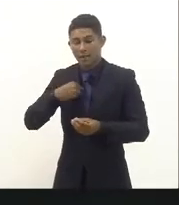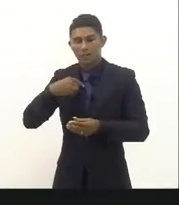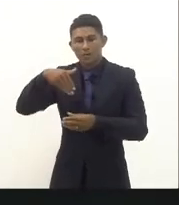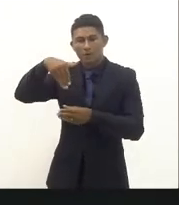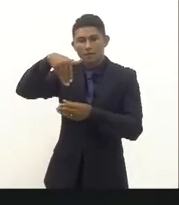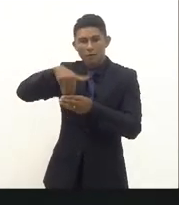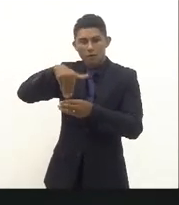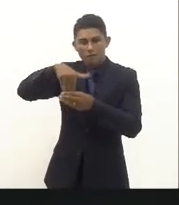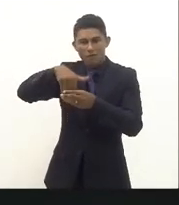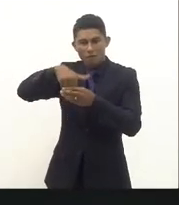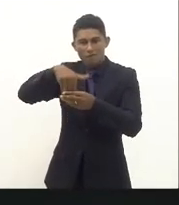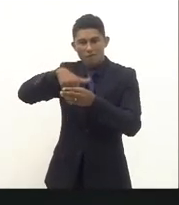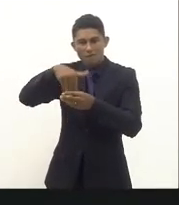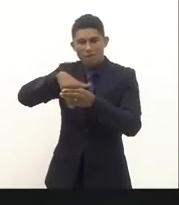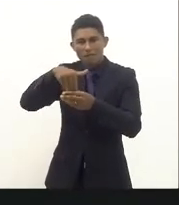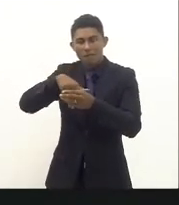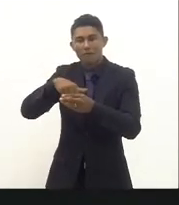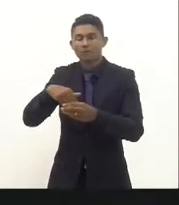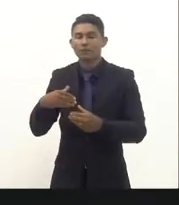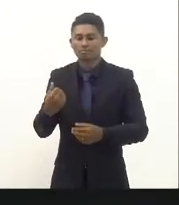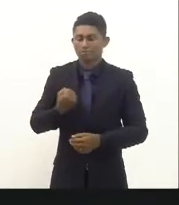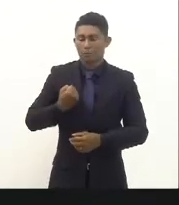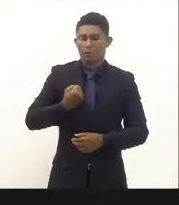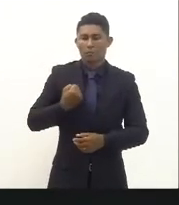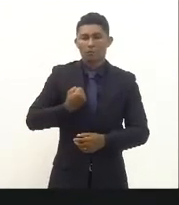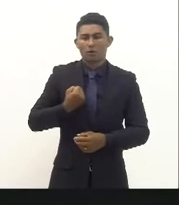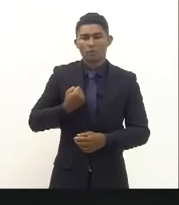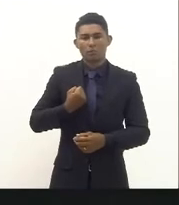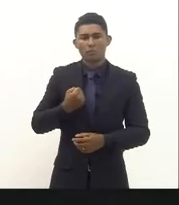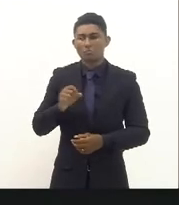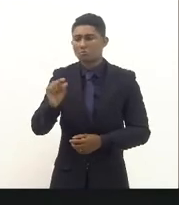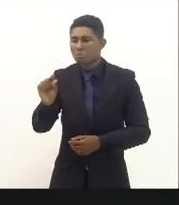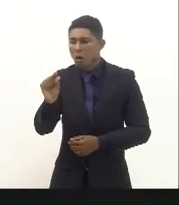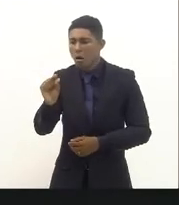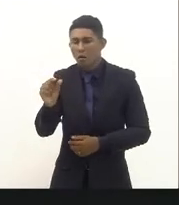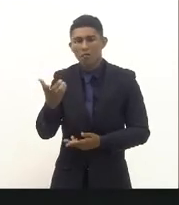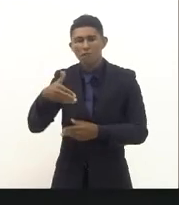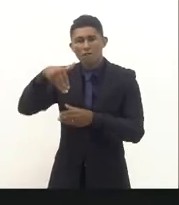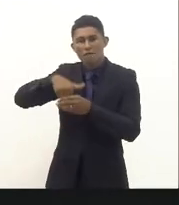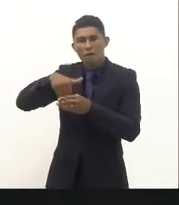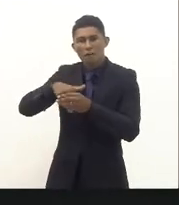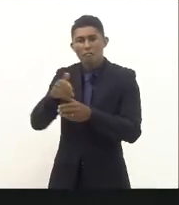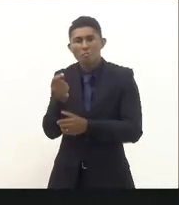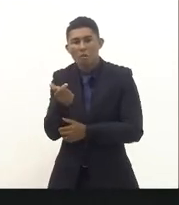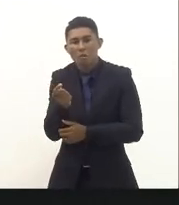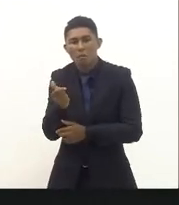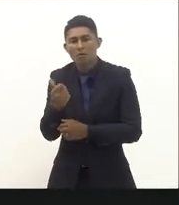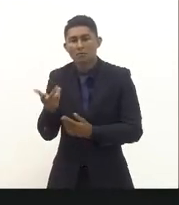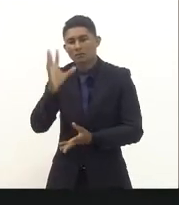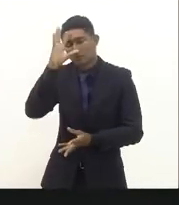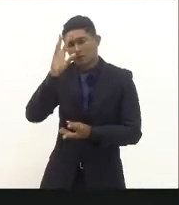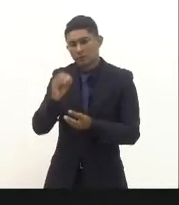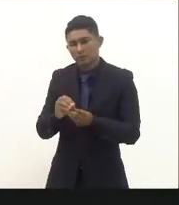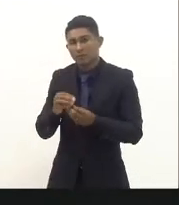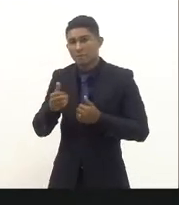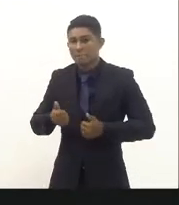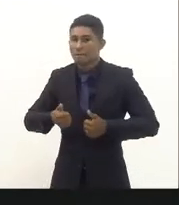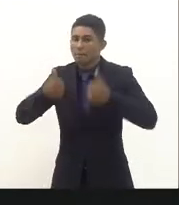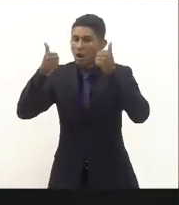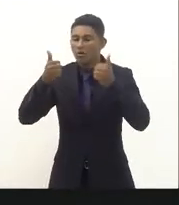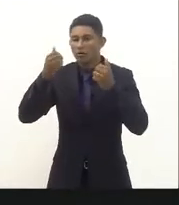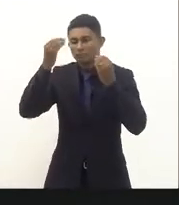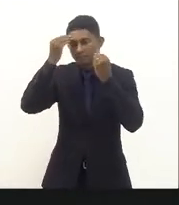da eleição fu - os votos negativos Então eu acho que foi a melhor opção